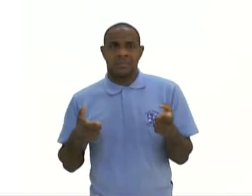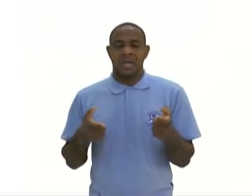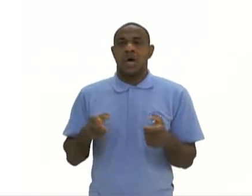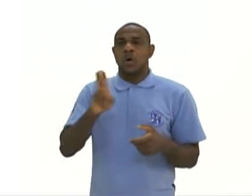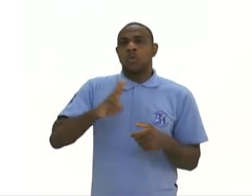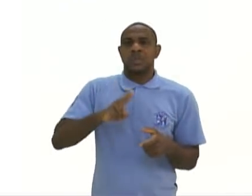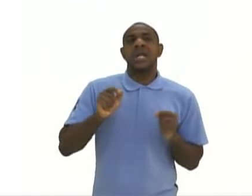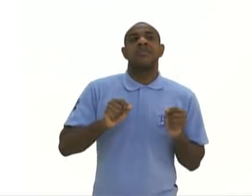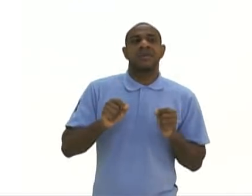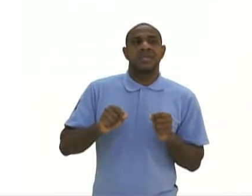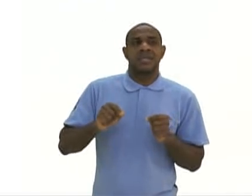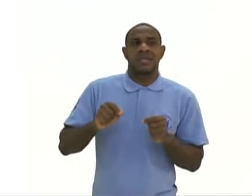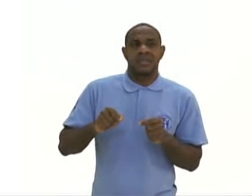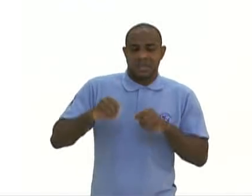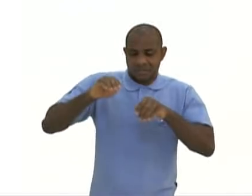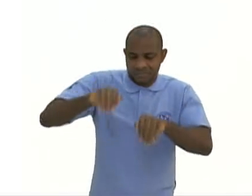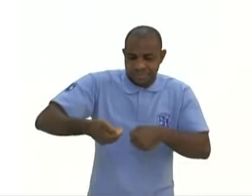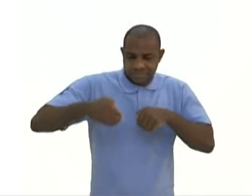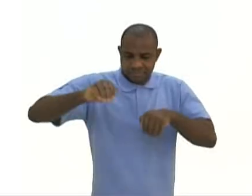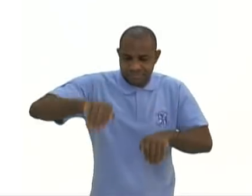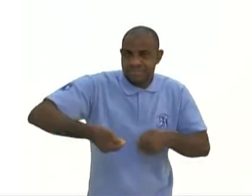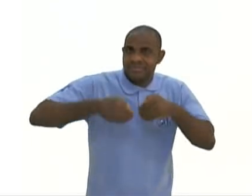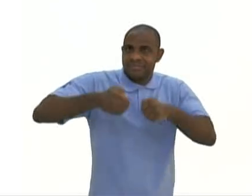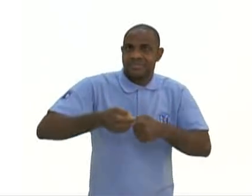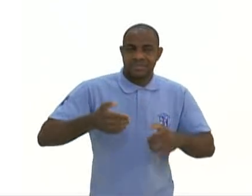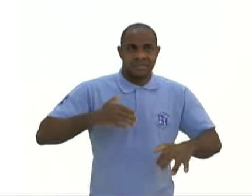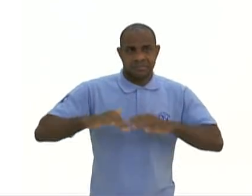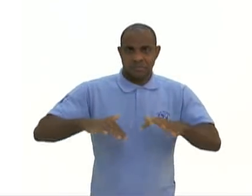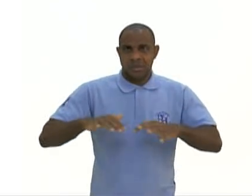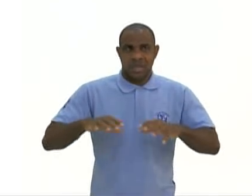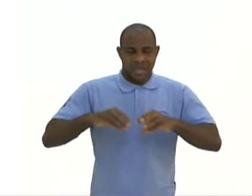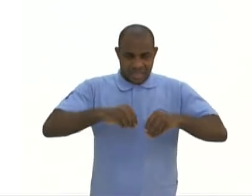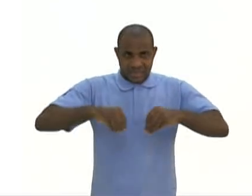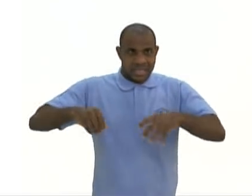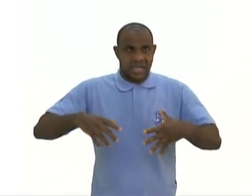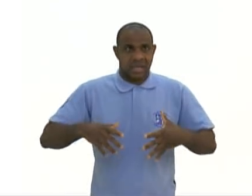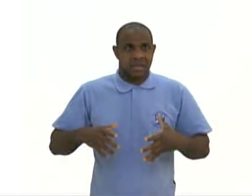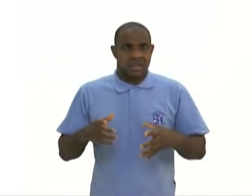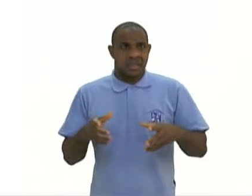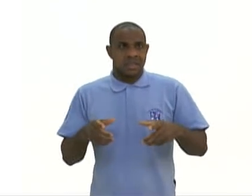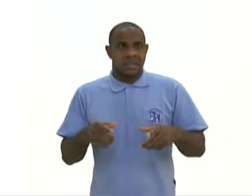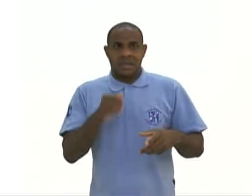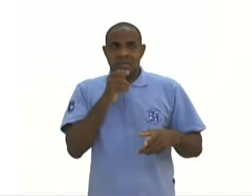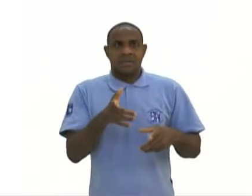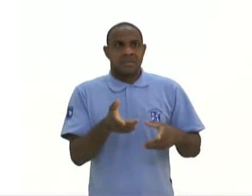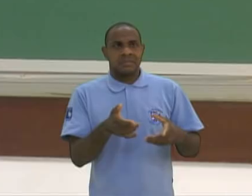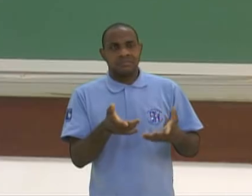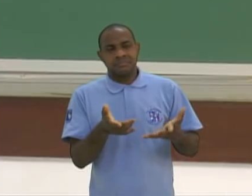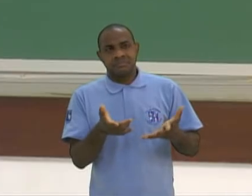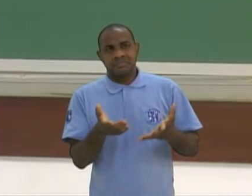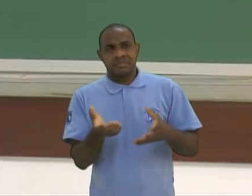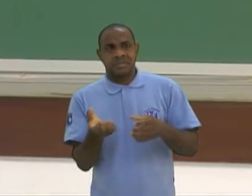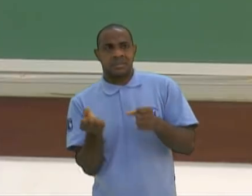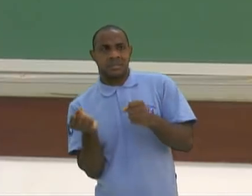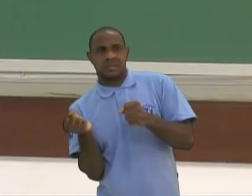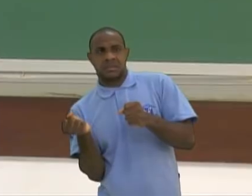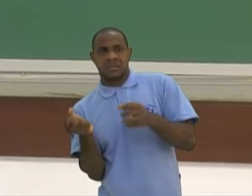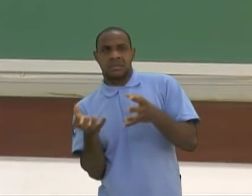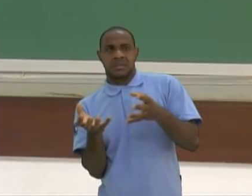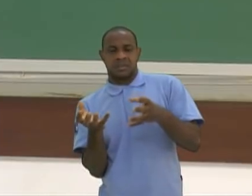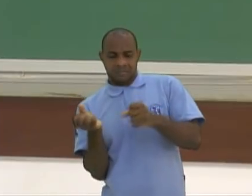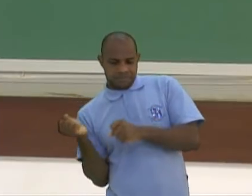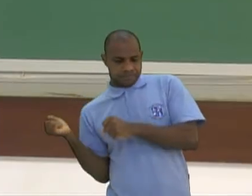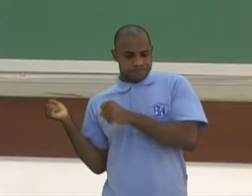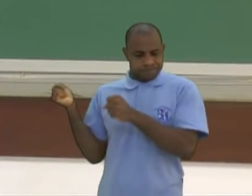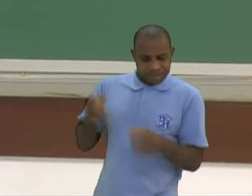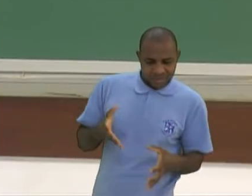agricultura, para mexer a terra, tipo um arado de mão, né? Imagina o tamanho, a força do homem, né? Meter jogar na